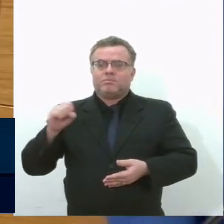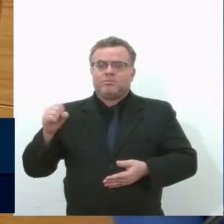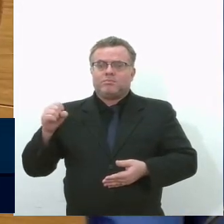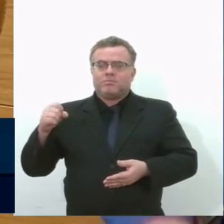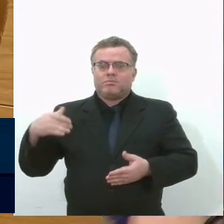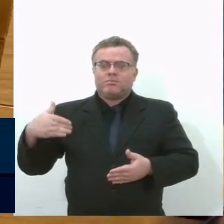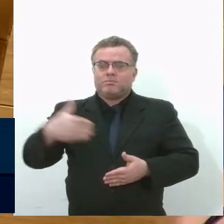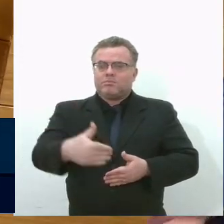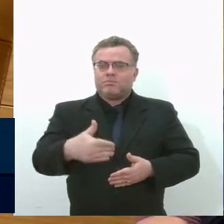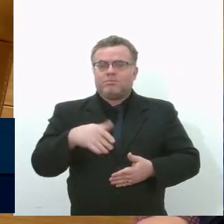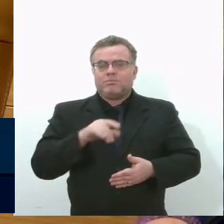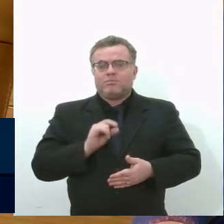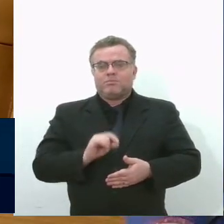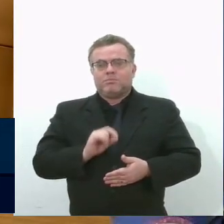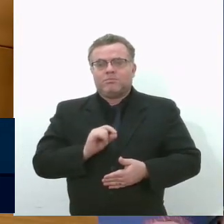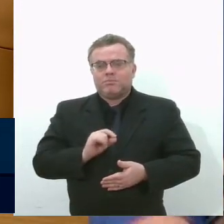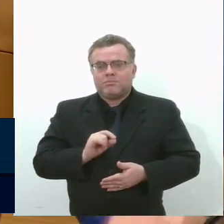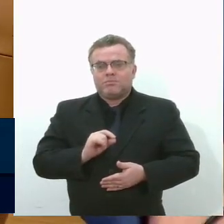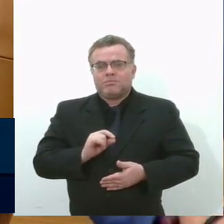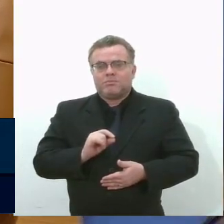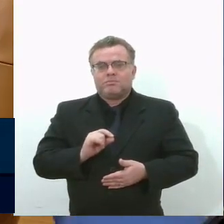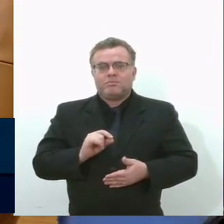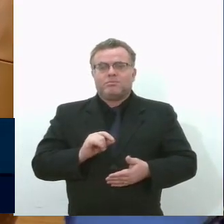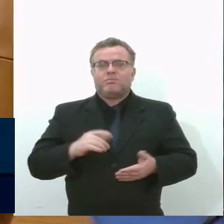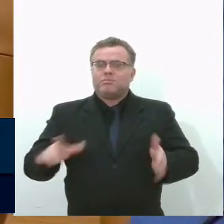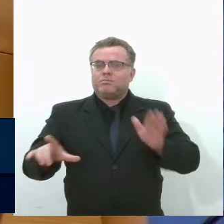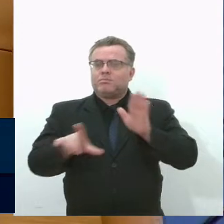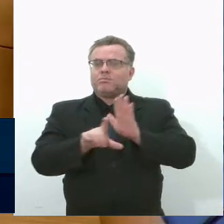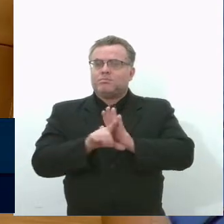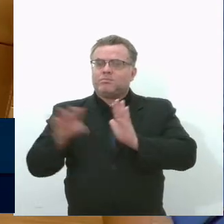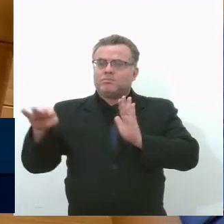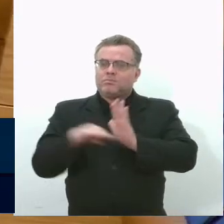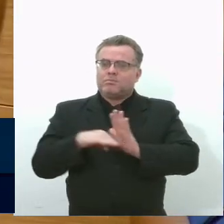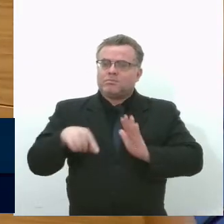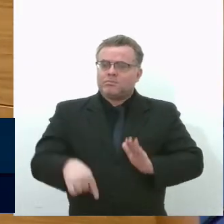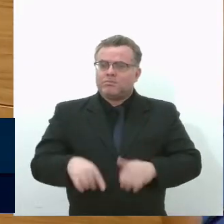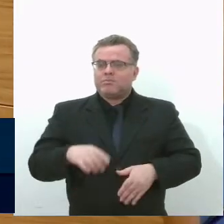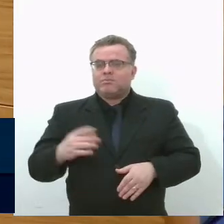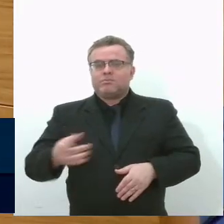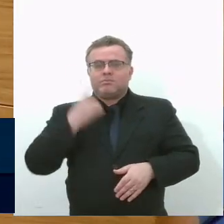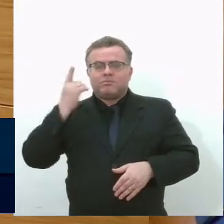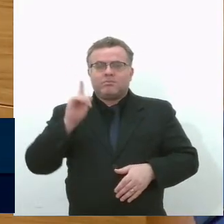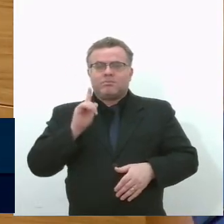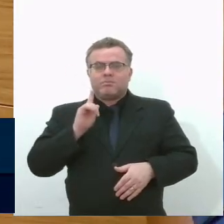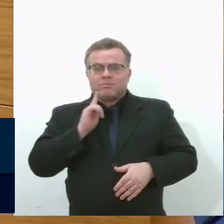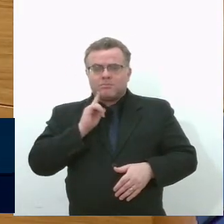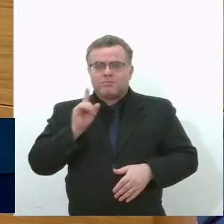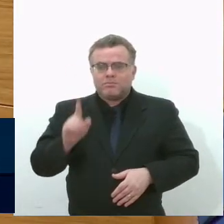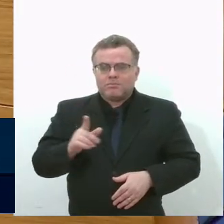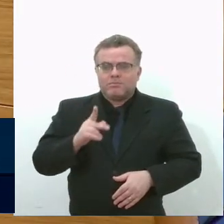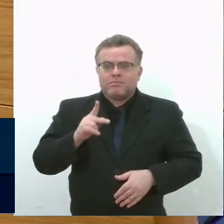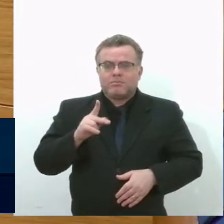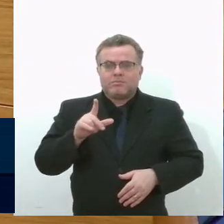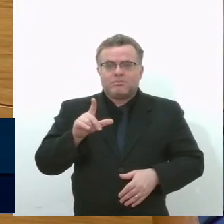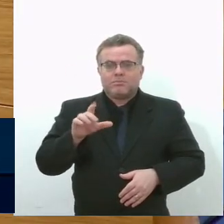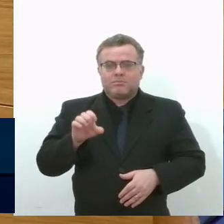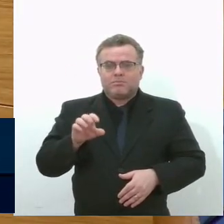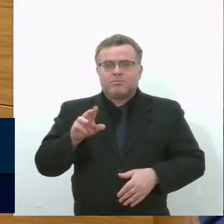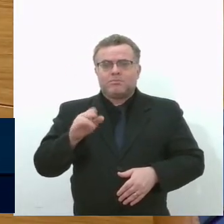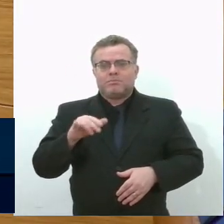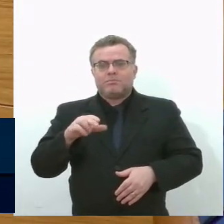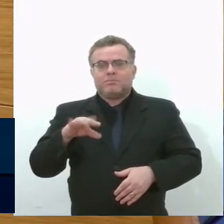1998, quando essa lei veio aqui para a Assembleia. Quando o Gilmar falou do plebiscito, o plebiscito só pode ser